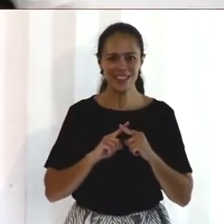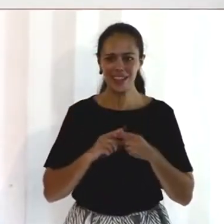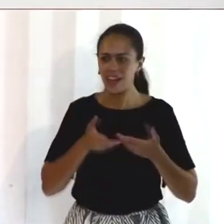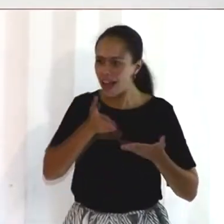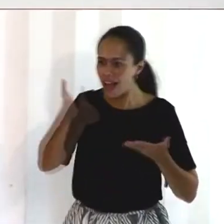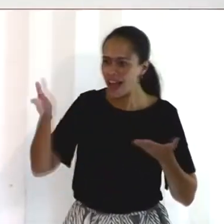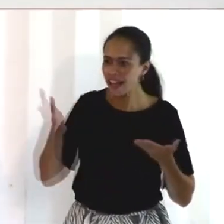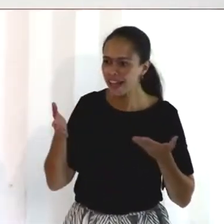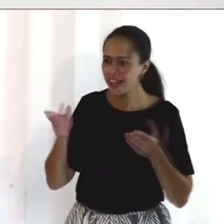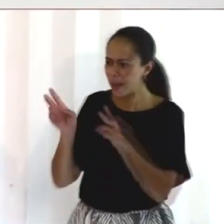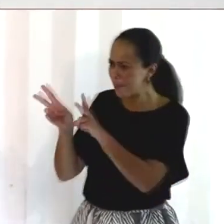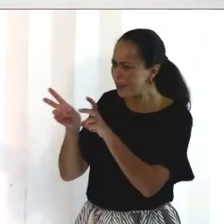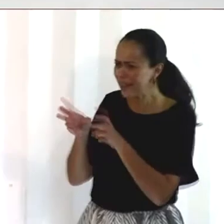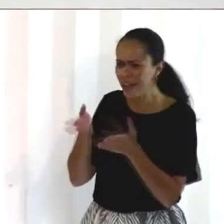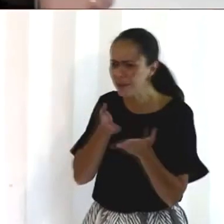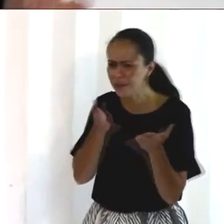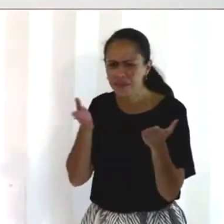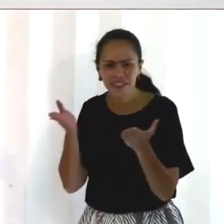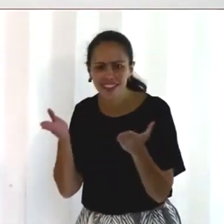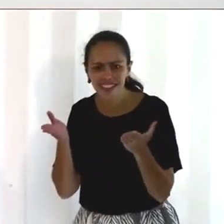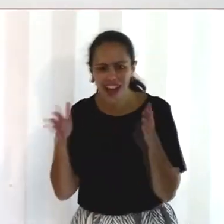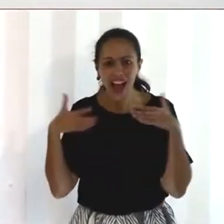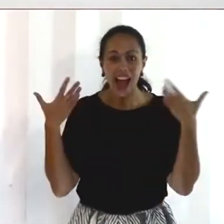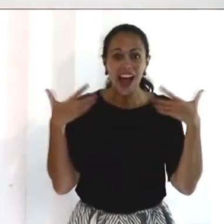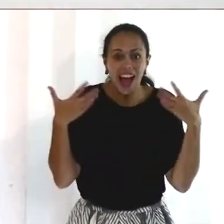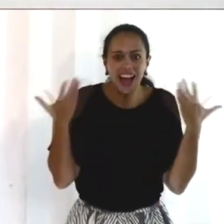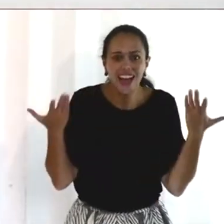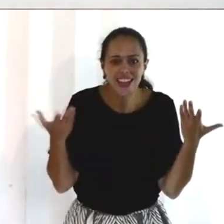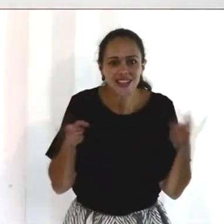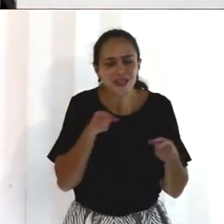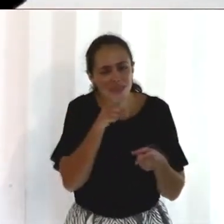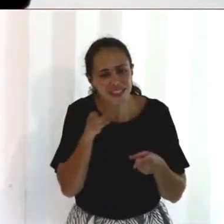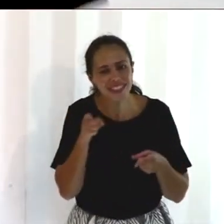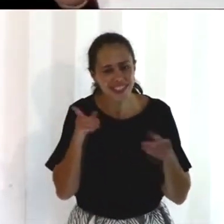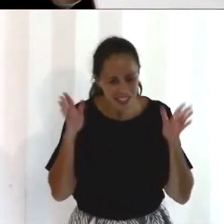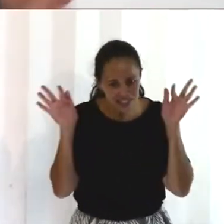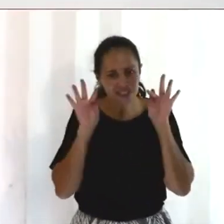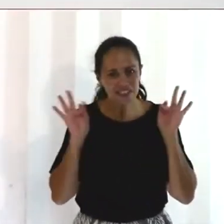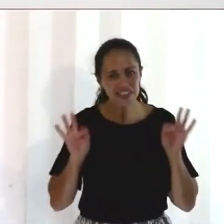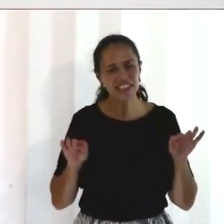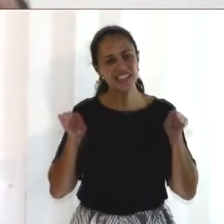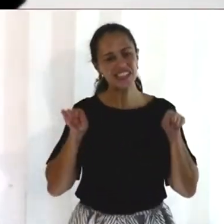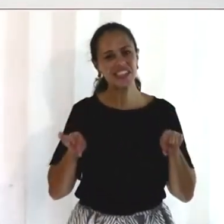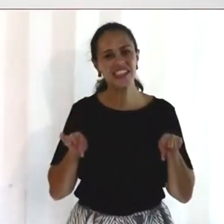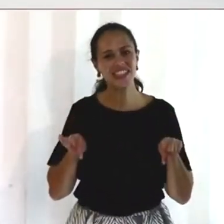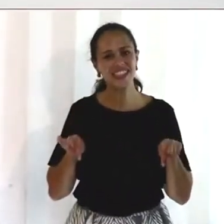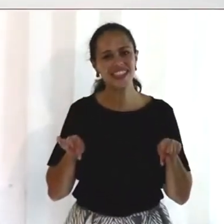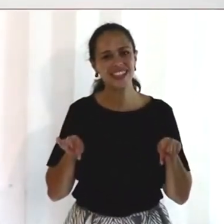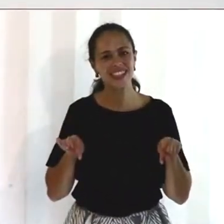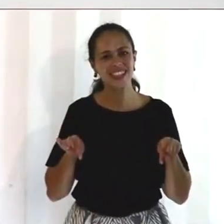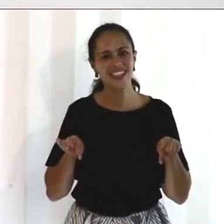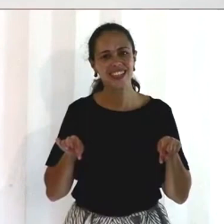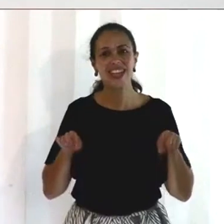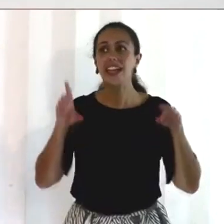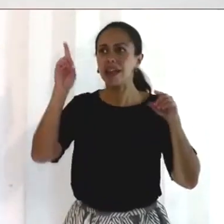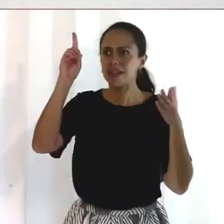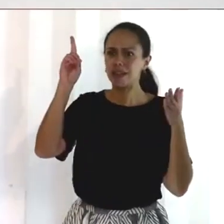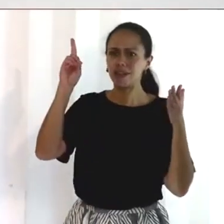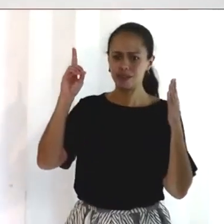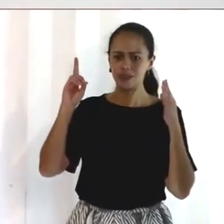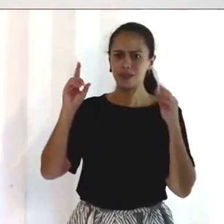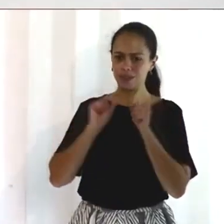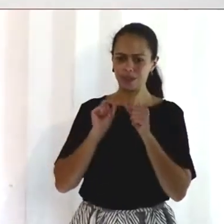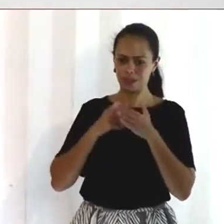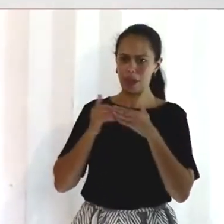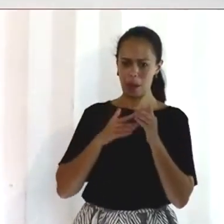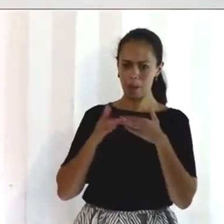nossa igreja, crianças, e se alegrassem neste lugar, porque o Senhor nos deu este lugar para cantar, para orar, para ler as